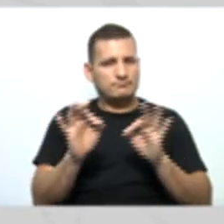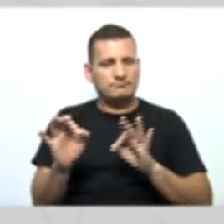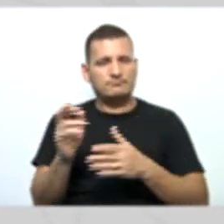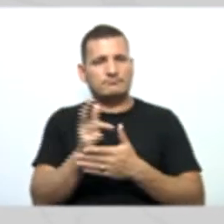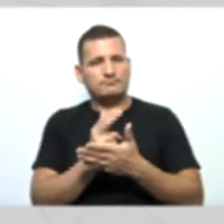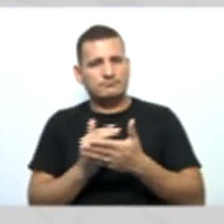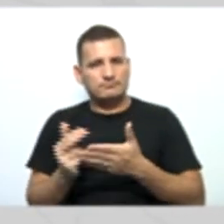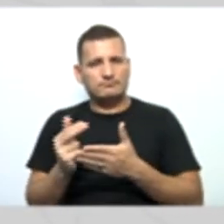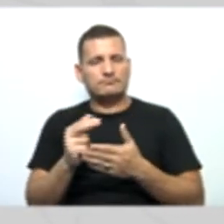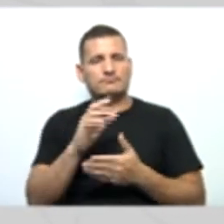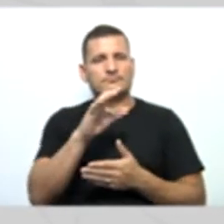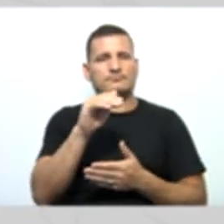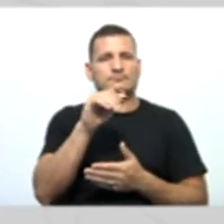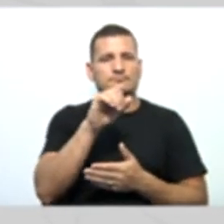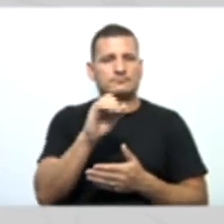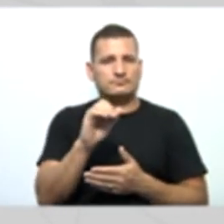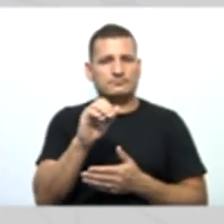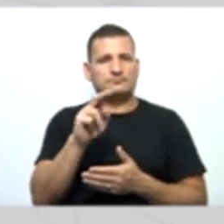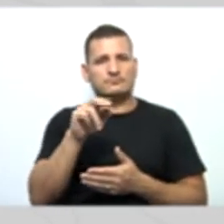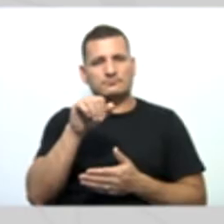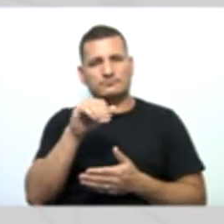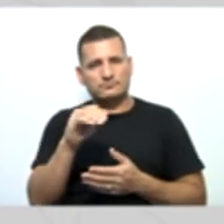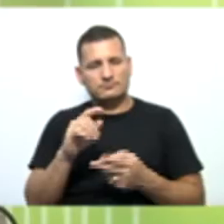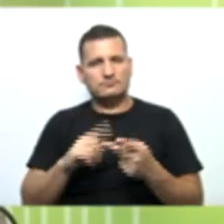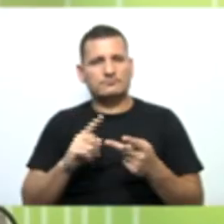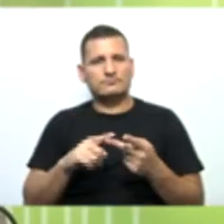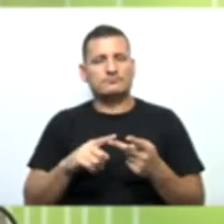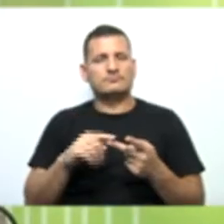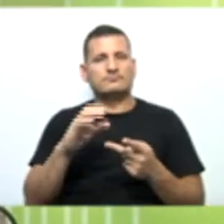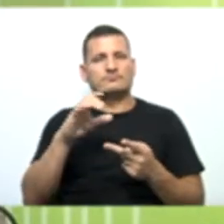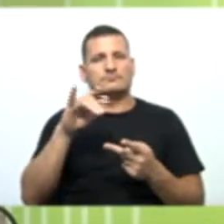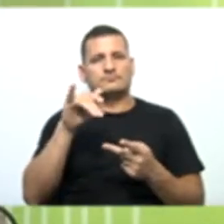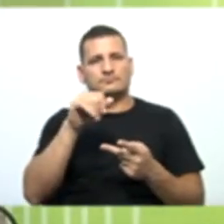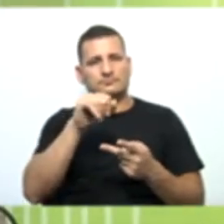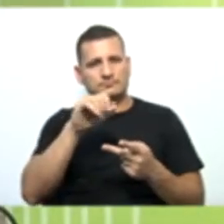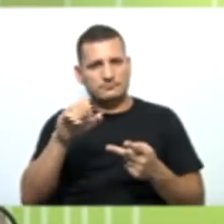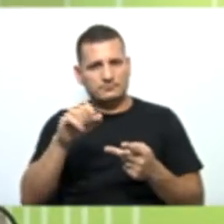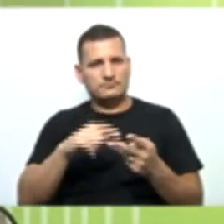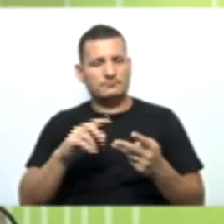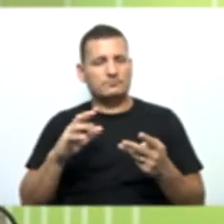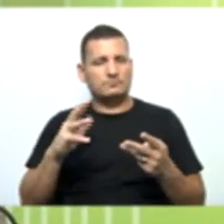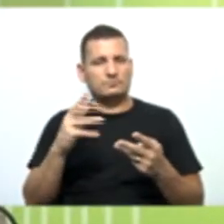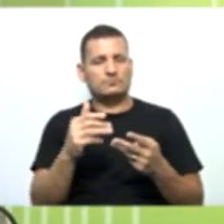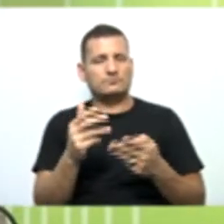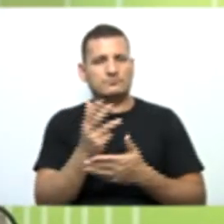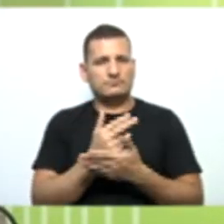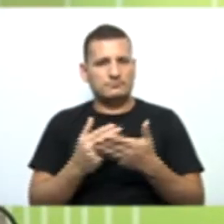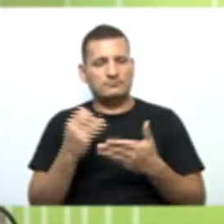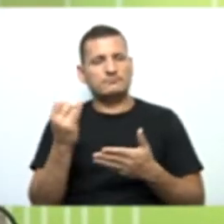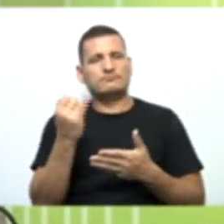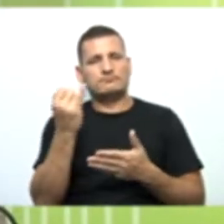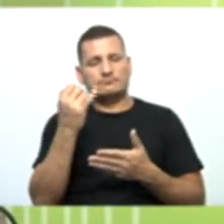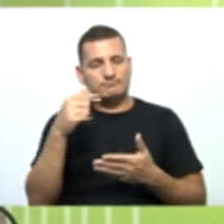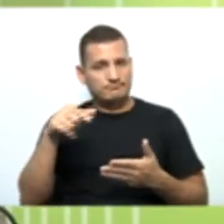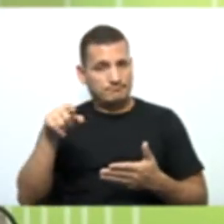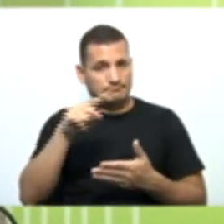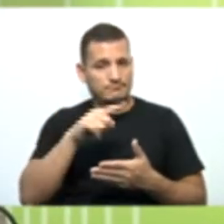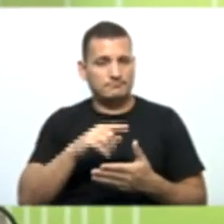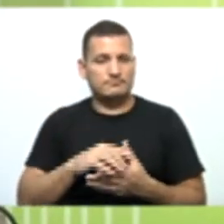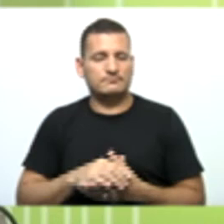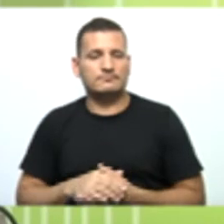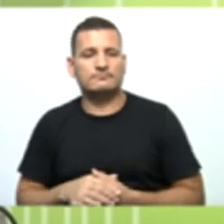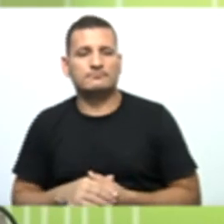diagramas, diagrama de caso de uso, diagrama de classe, todos esses diagramas aí vão ser muito importantes para você, certo? Por